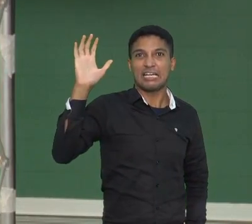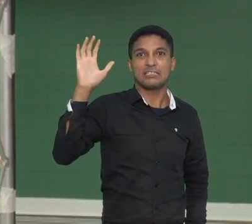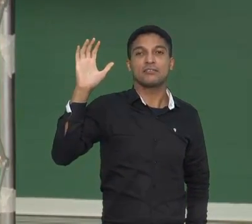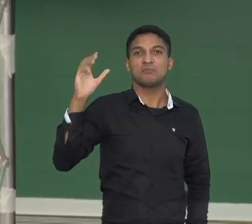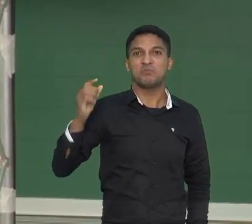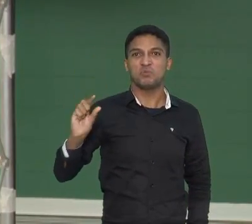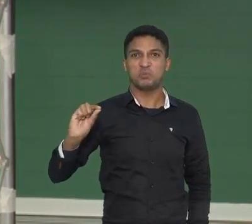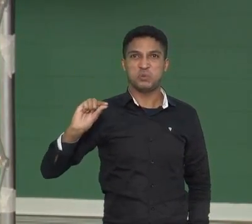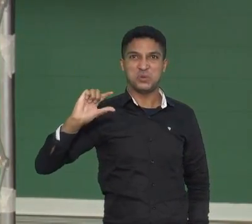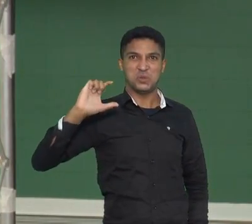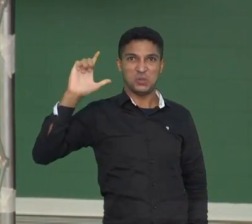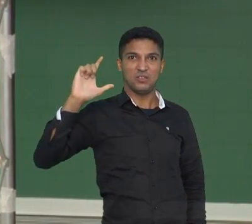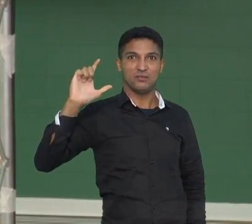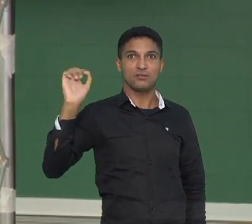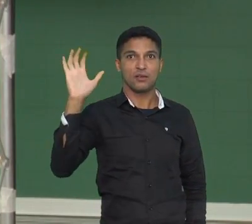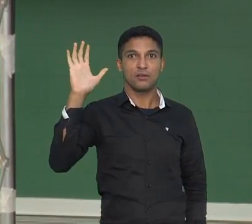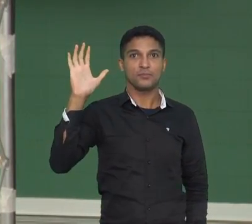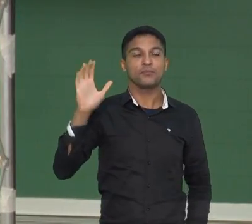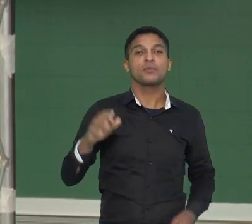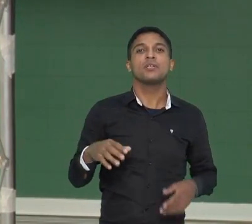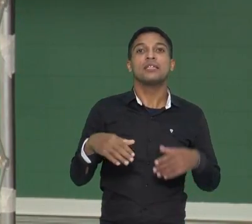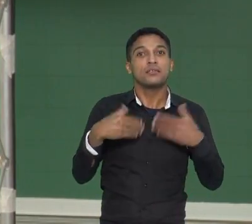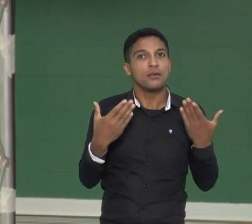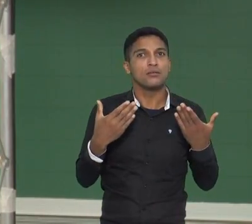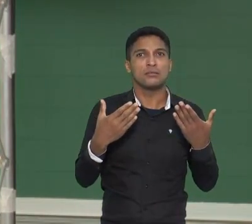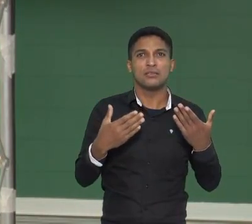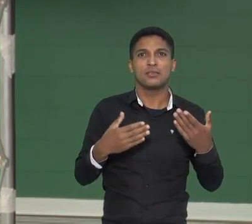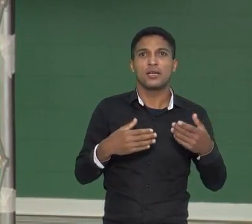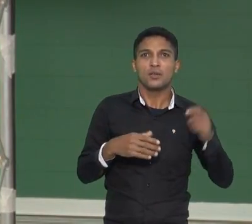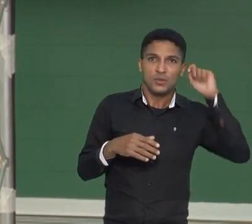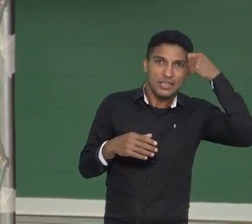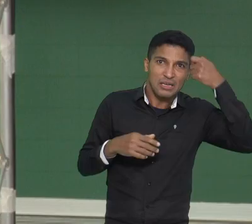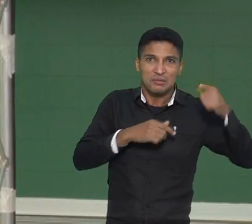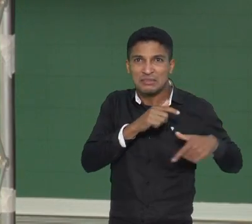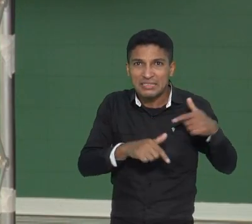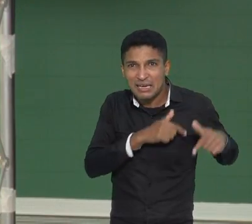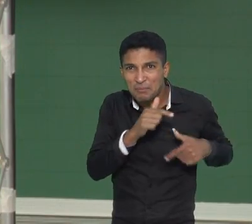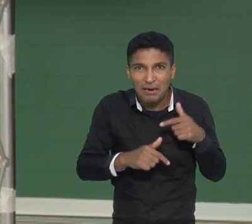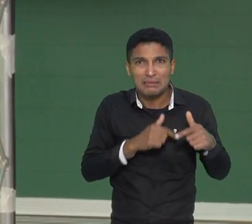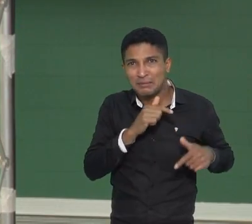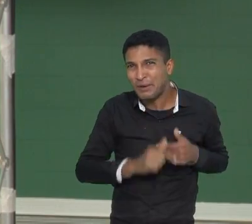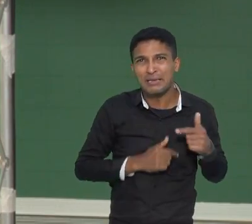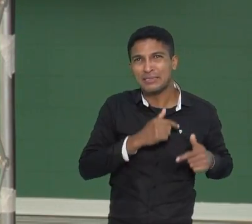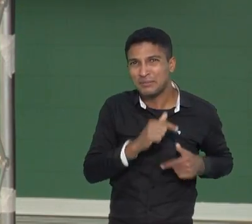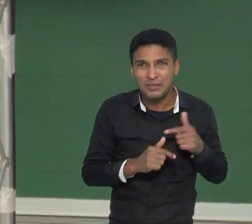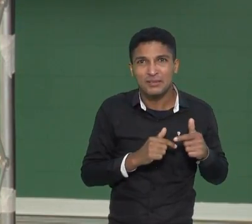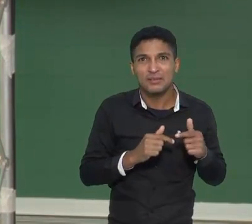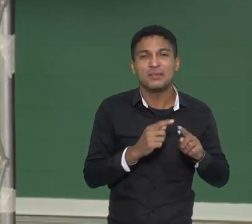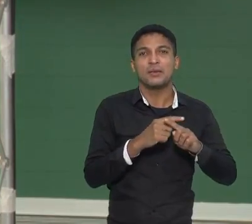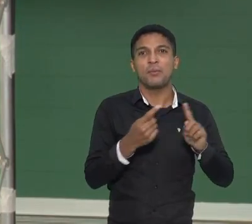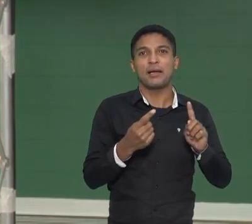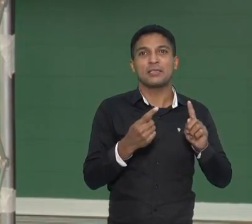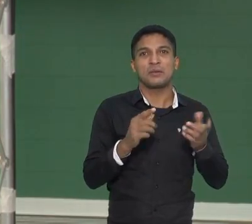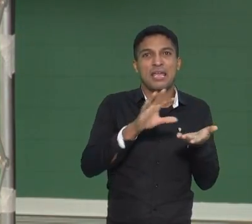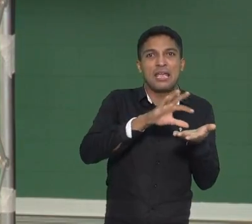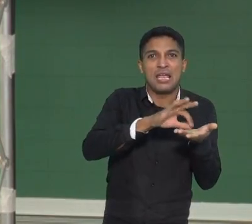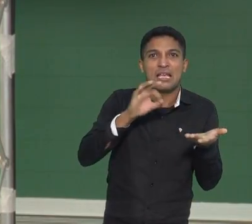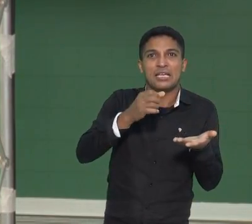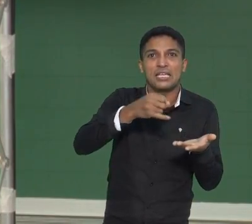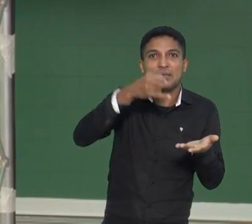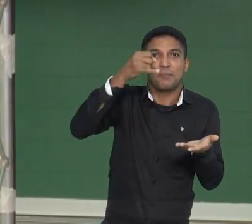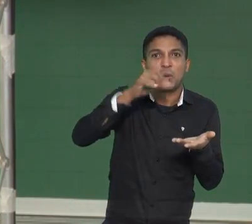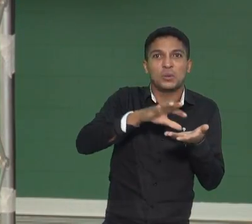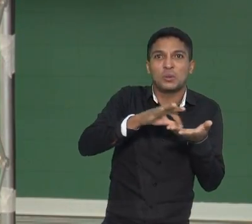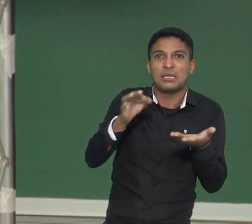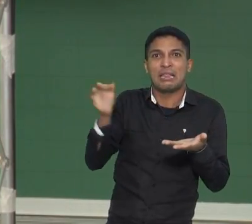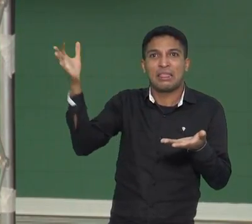né? Aquilo que eu mencionei. Pessoa que trabalha, mas tem parte dos impostos ali tirados da sua renda, essa pessoa acaba não